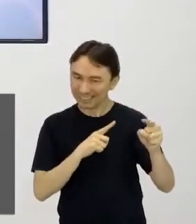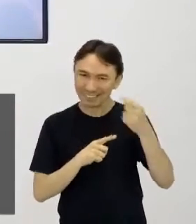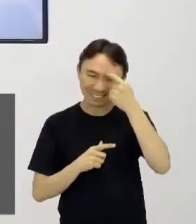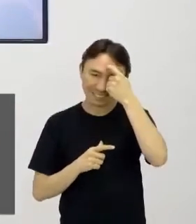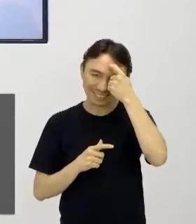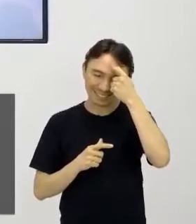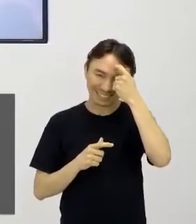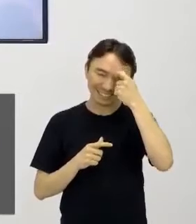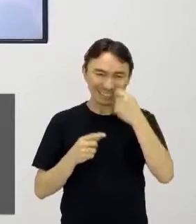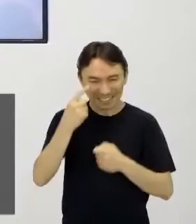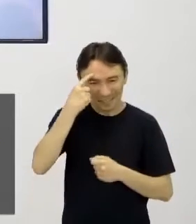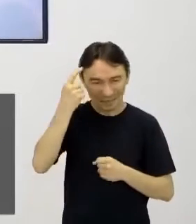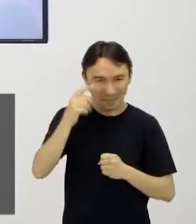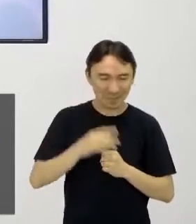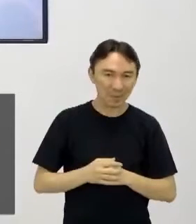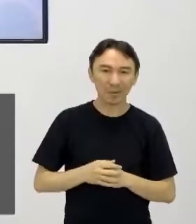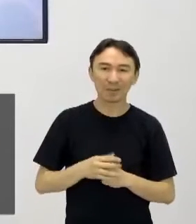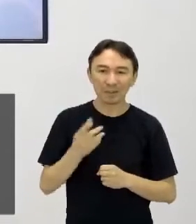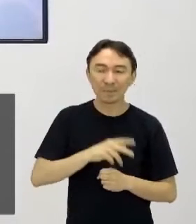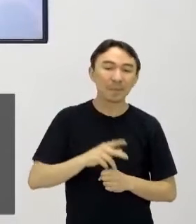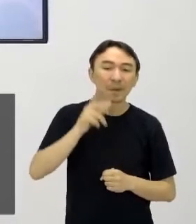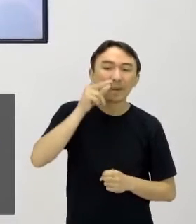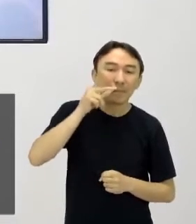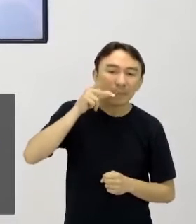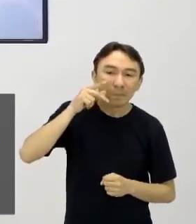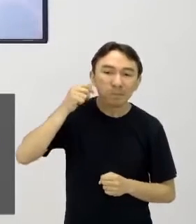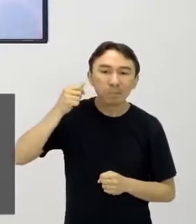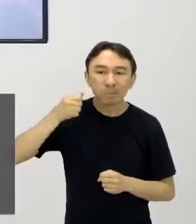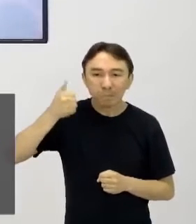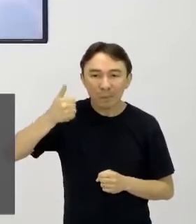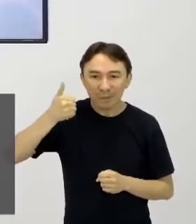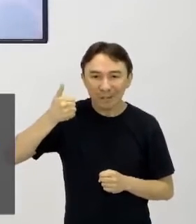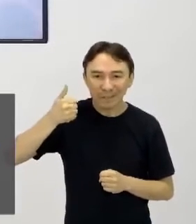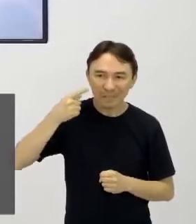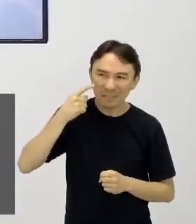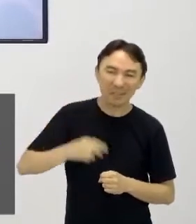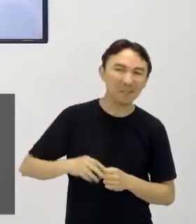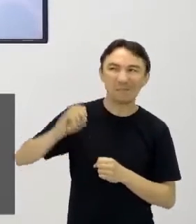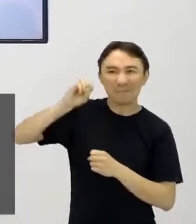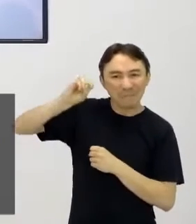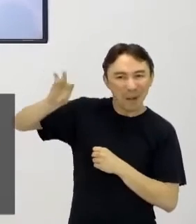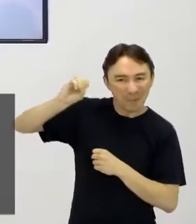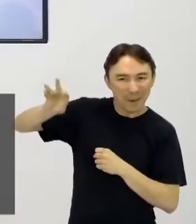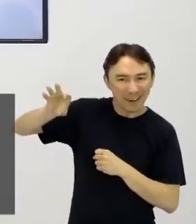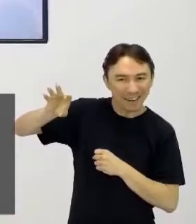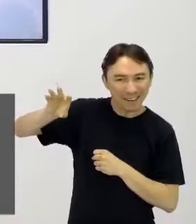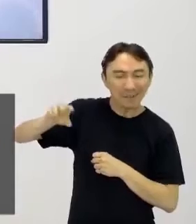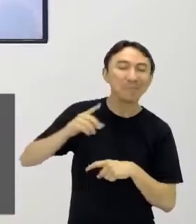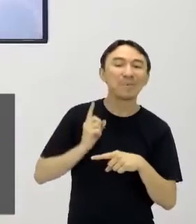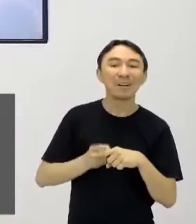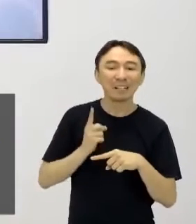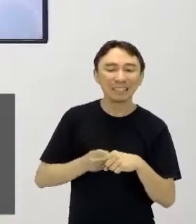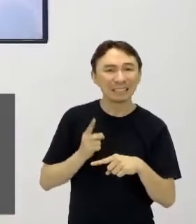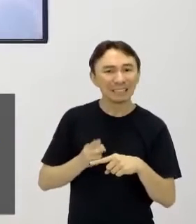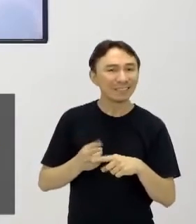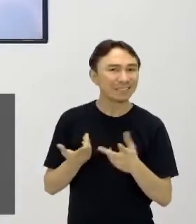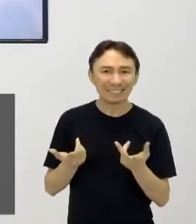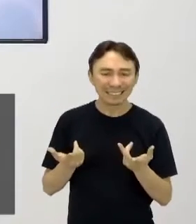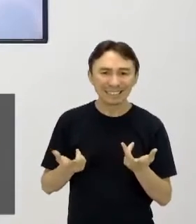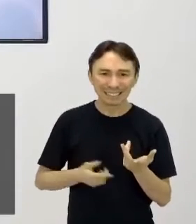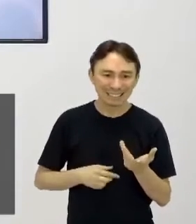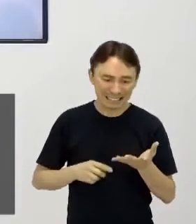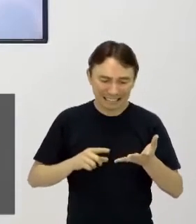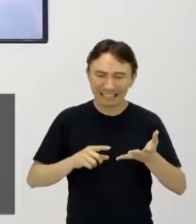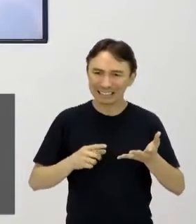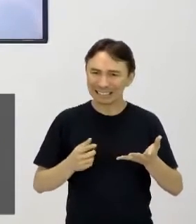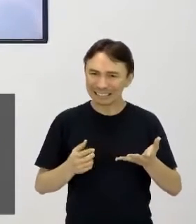quando o Dom Pedro I ele foi embora porque tinha um monte de motivos que faziam com que ele